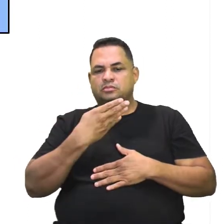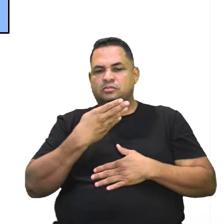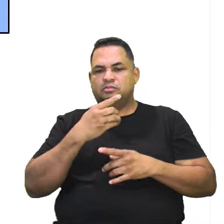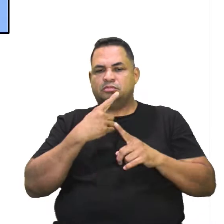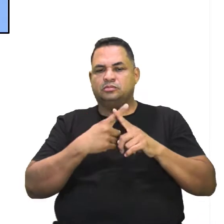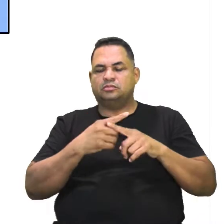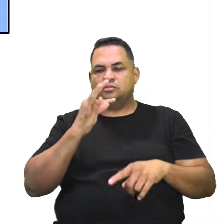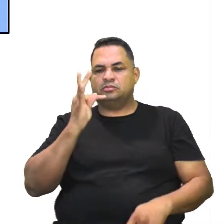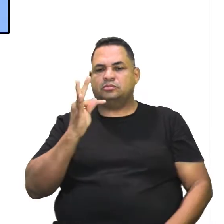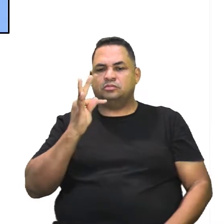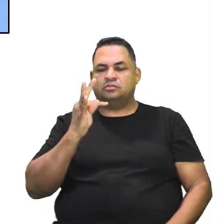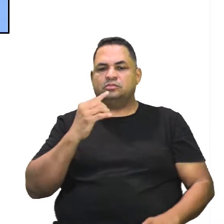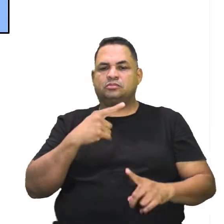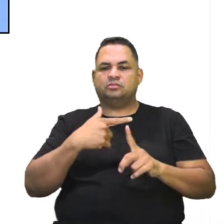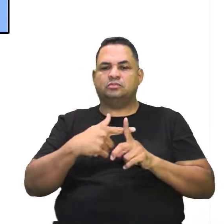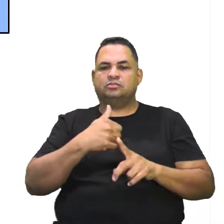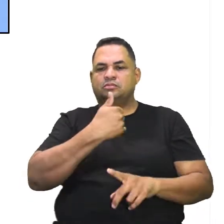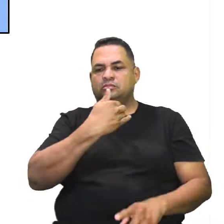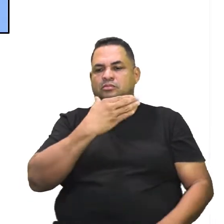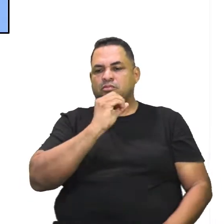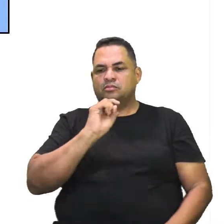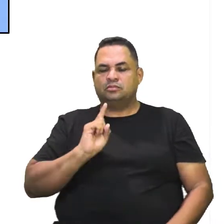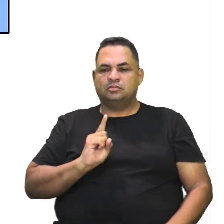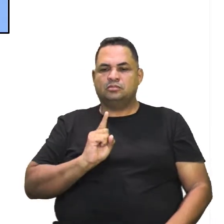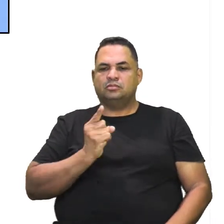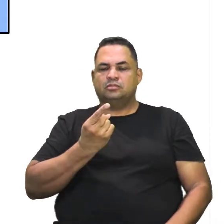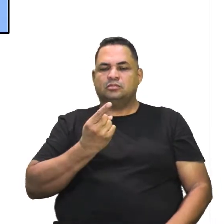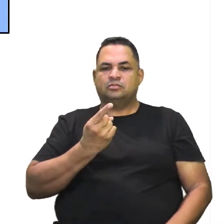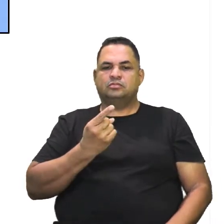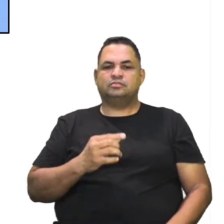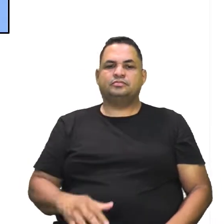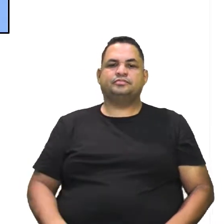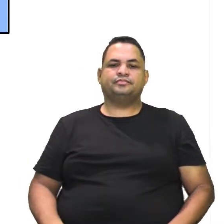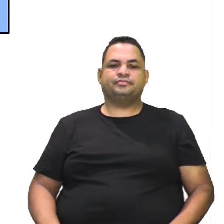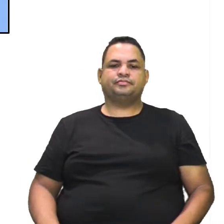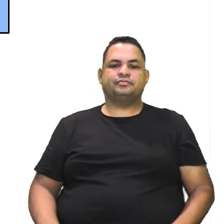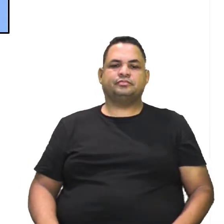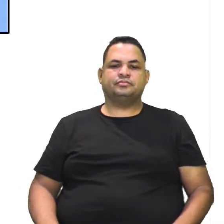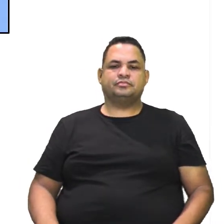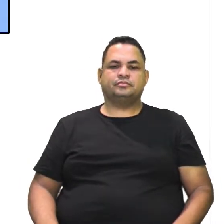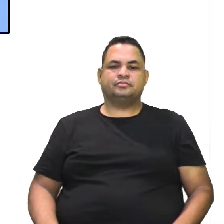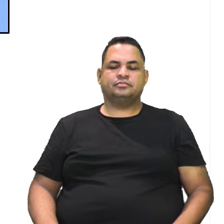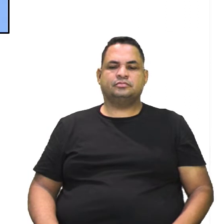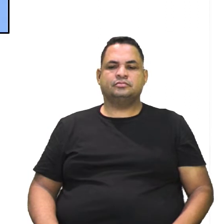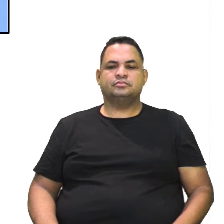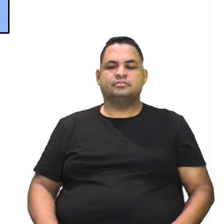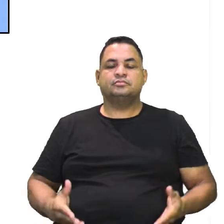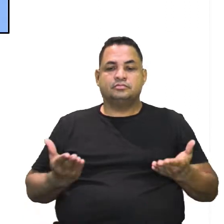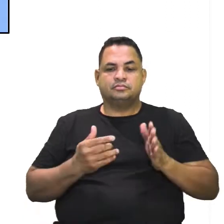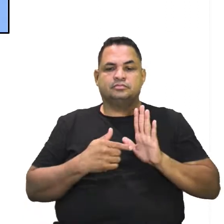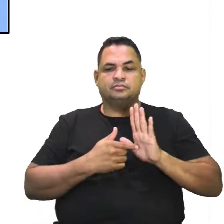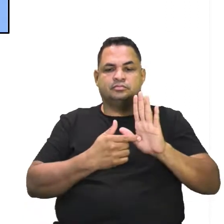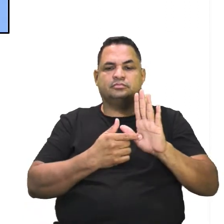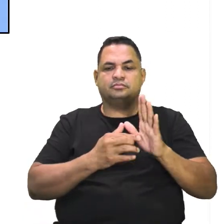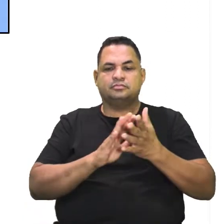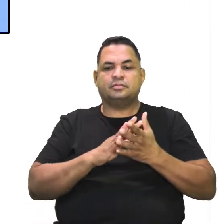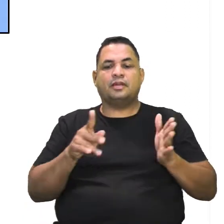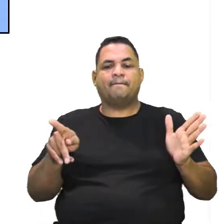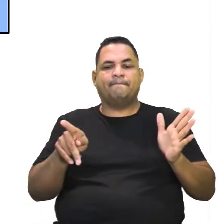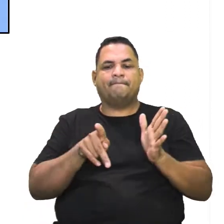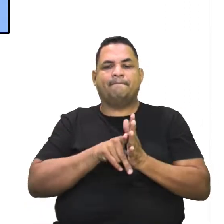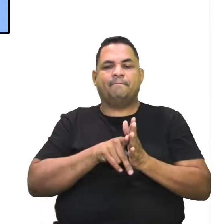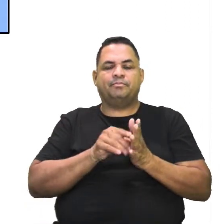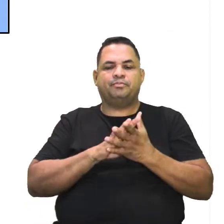4.000 vezes o tempo, mais 10.000. Agora fica o f de x igual a x mais b. Isso, agora a representação típica,